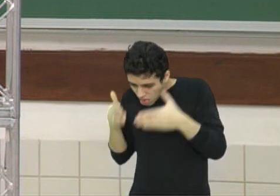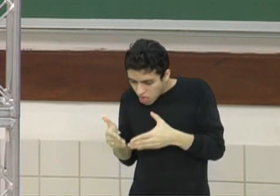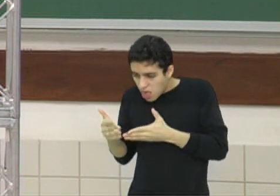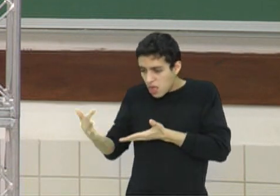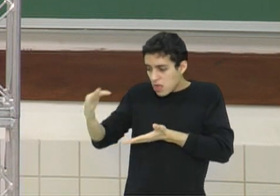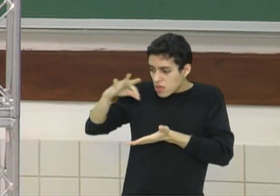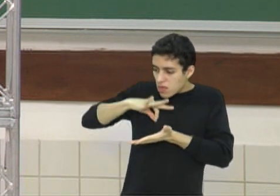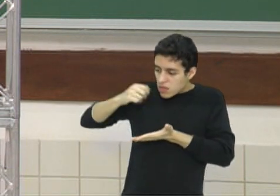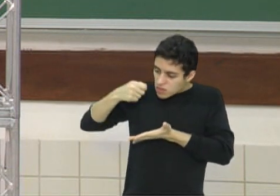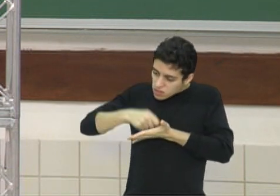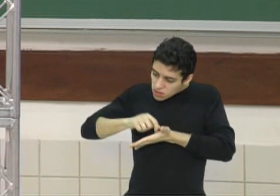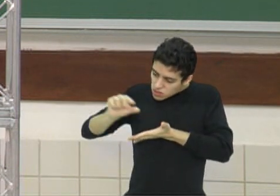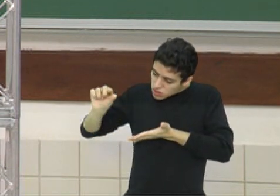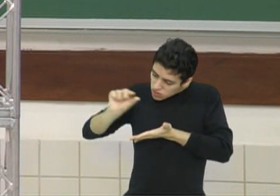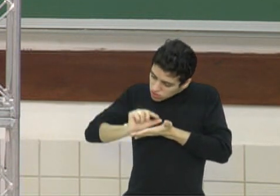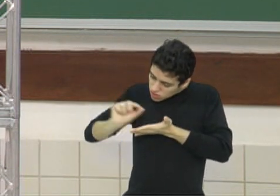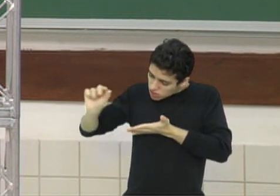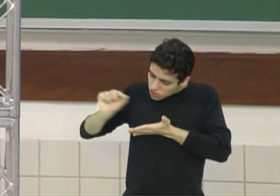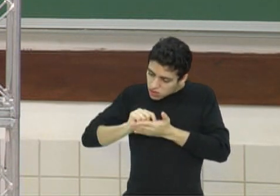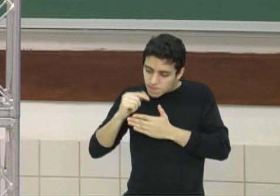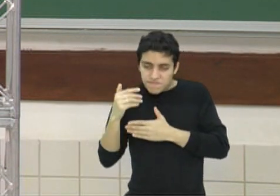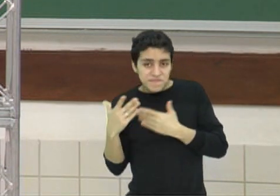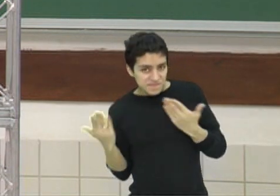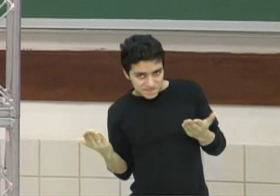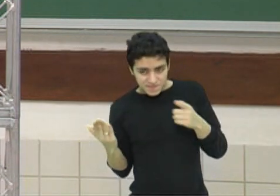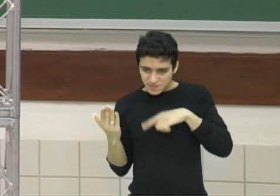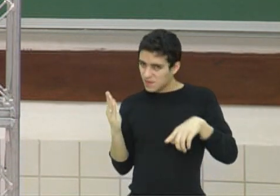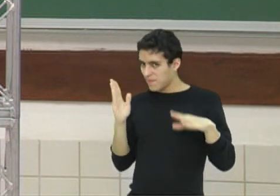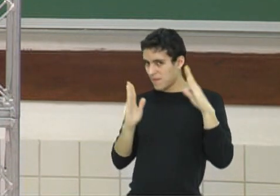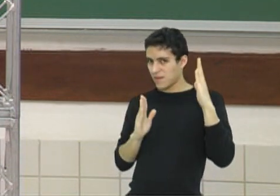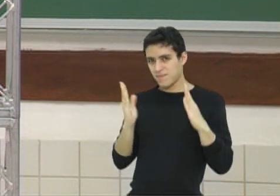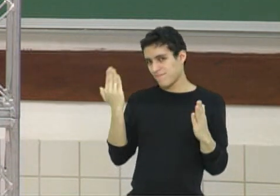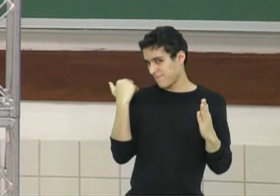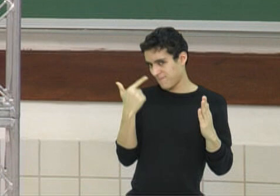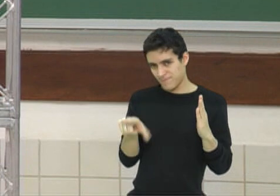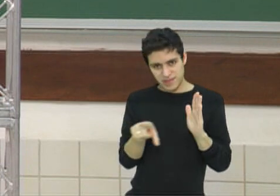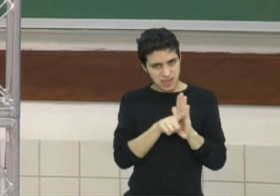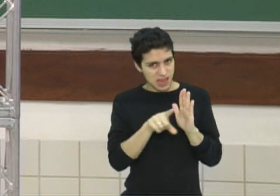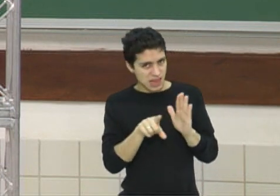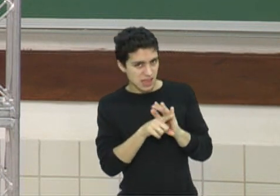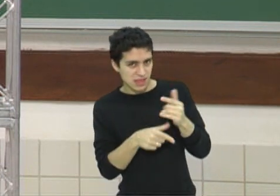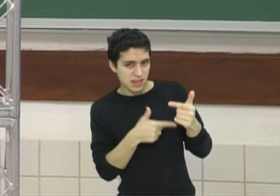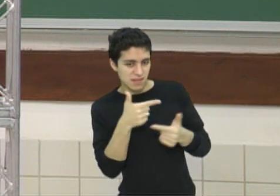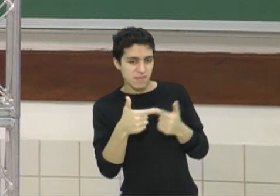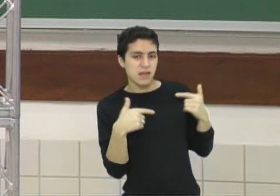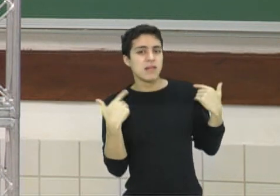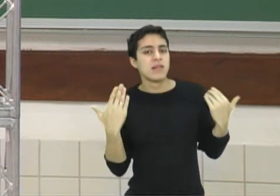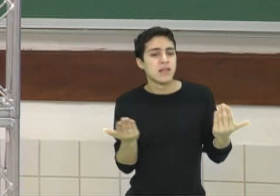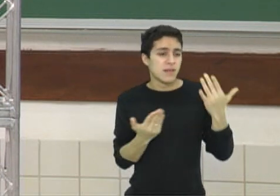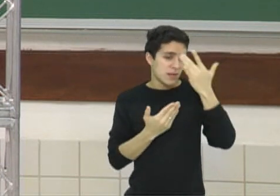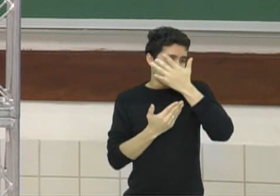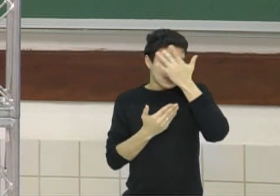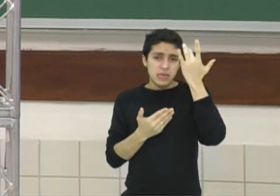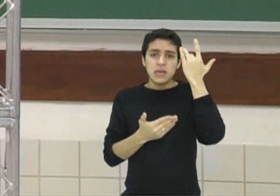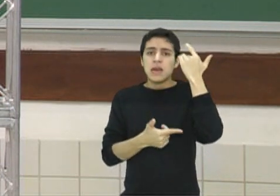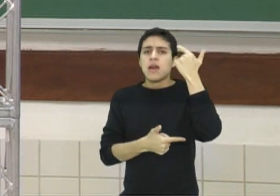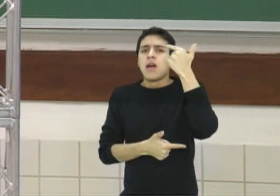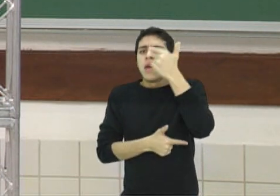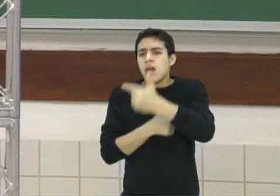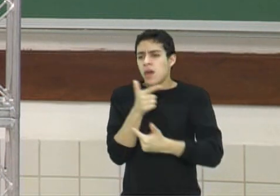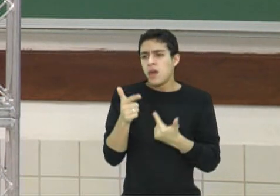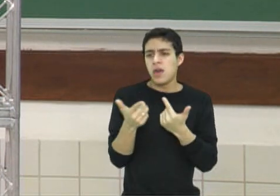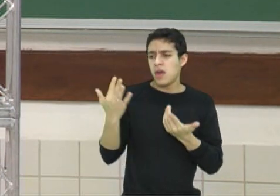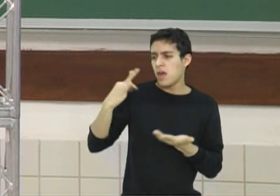com salários muito baixos. Lembrando vocês que nessa época não existiam as leis trabalhistas, então as pessoas trabalhavam demais e ganhavam de